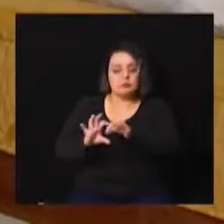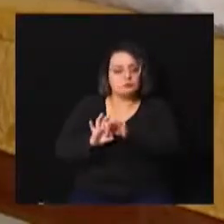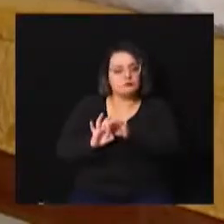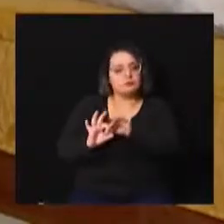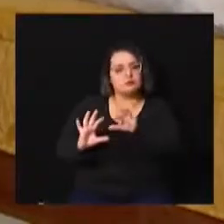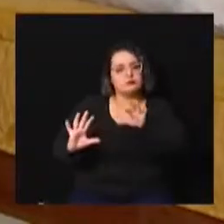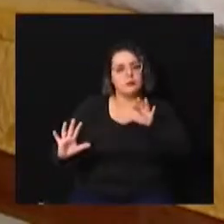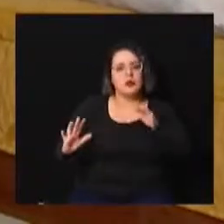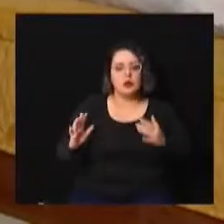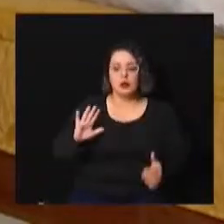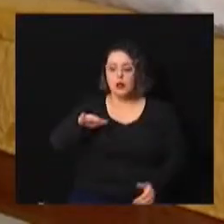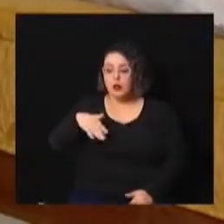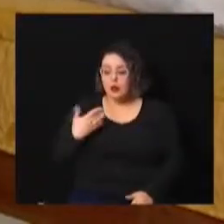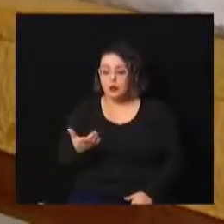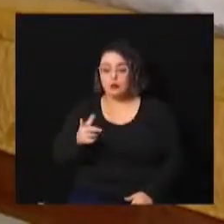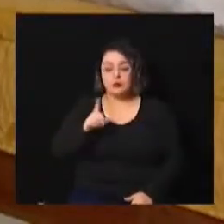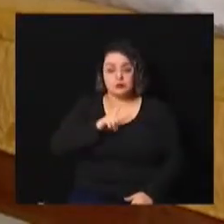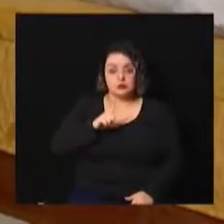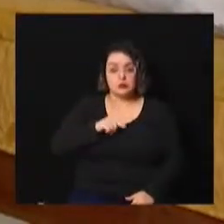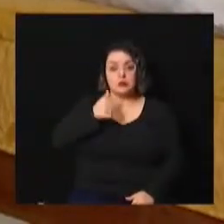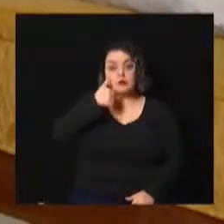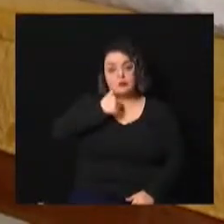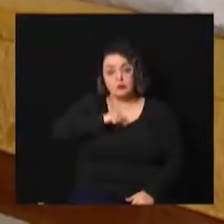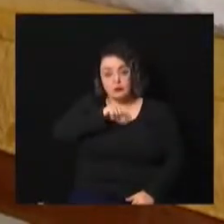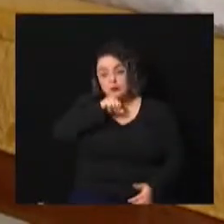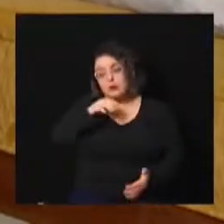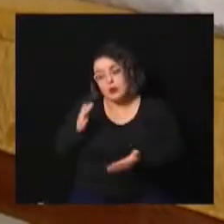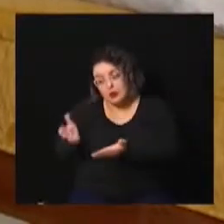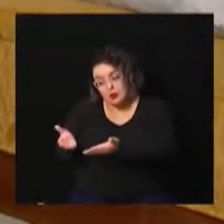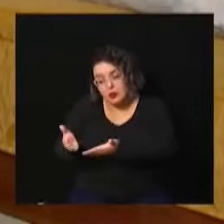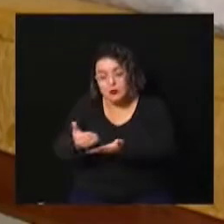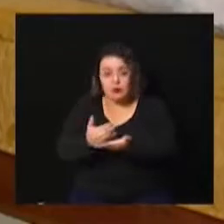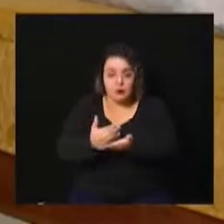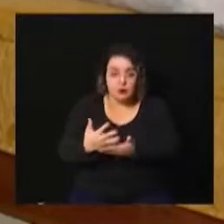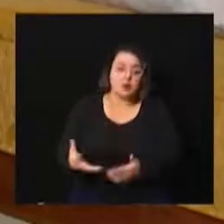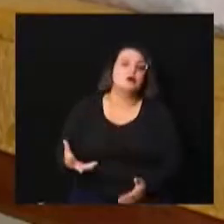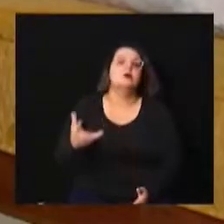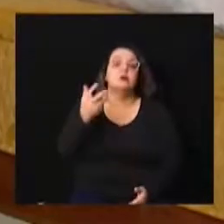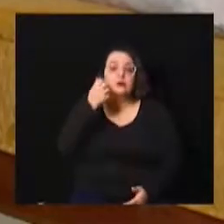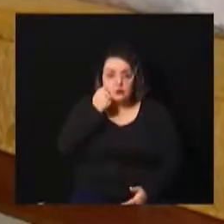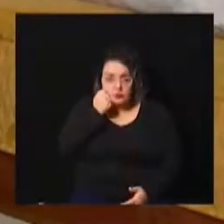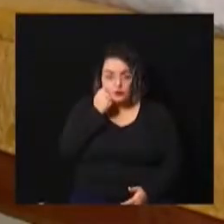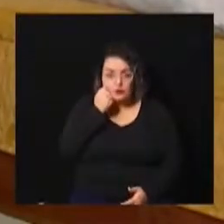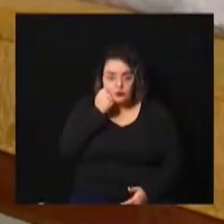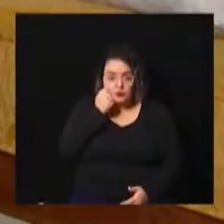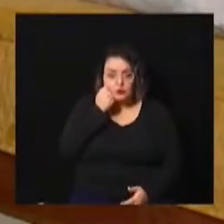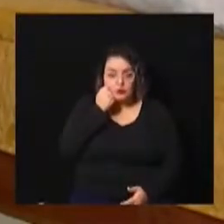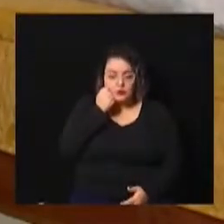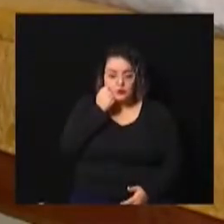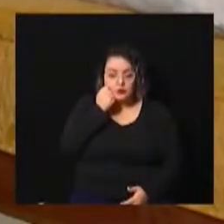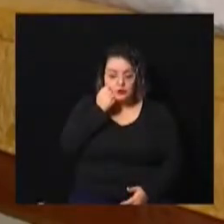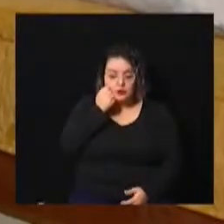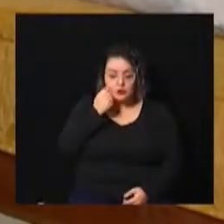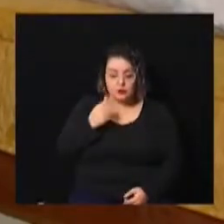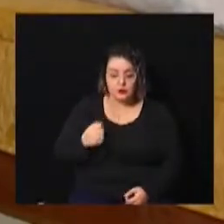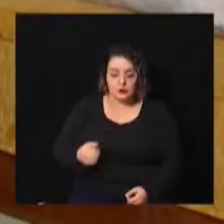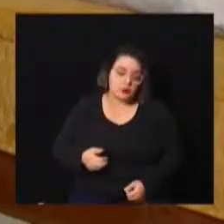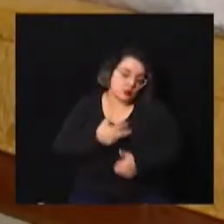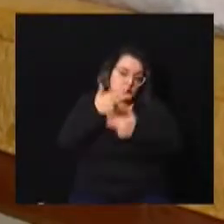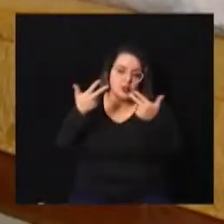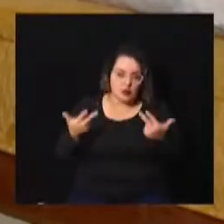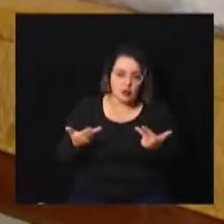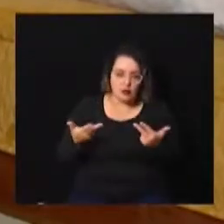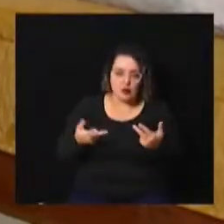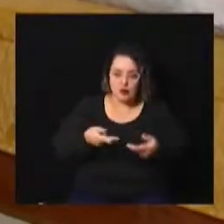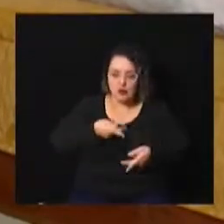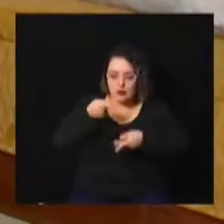desligar dela. Aí, quando você tem uma mãe que acolheu, que adotou, que te dá